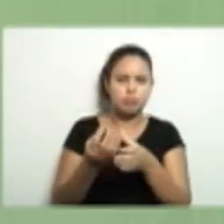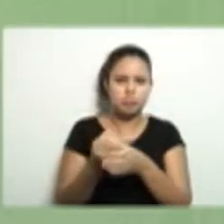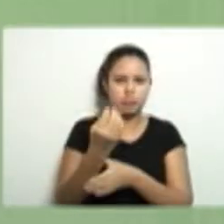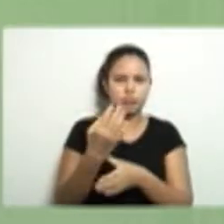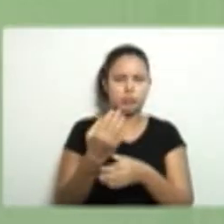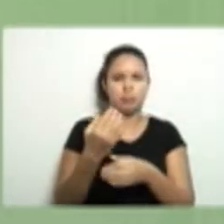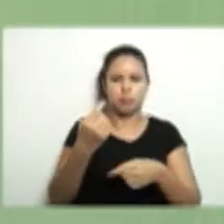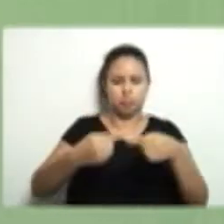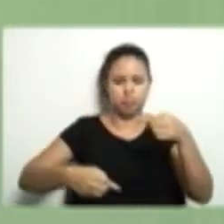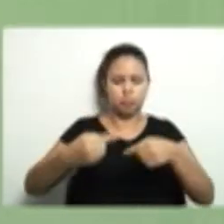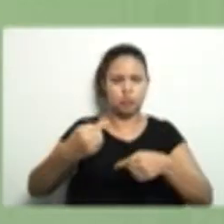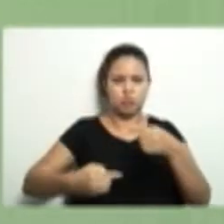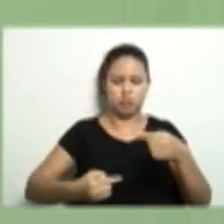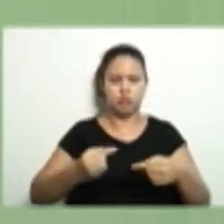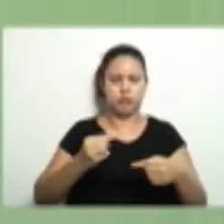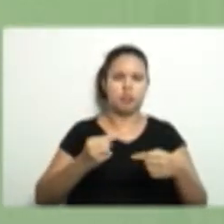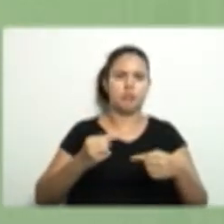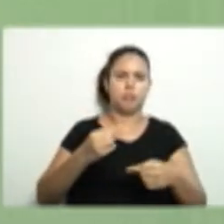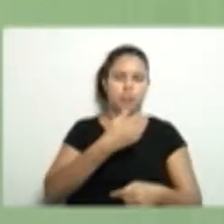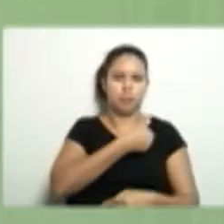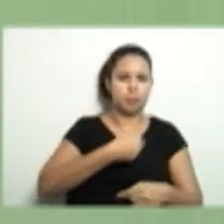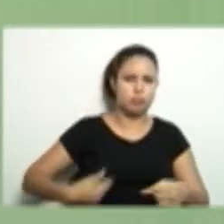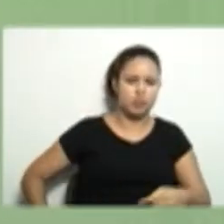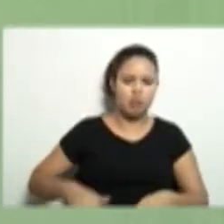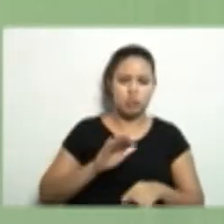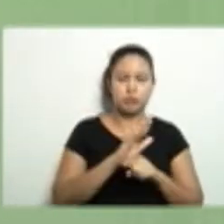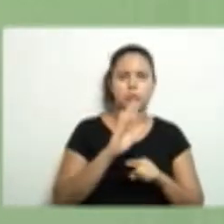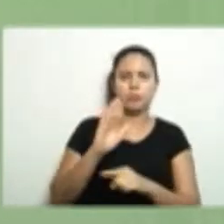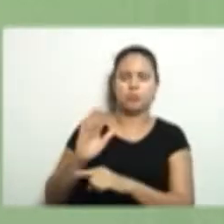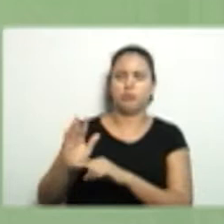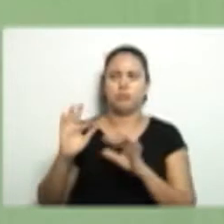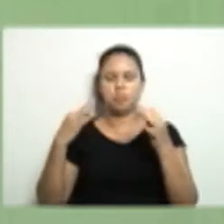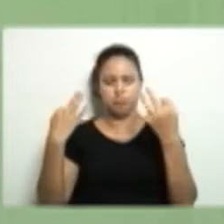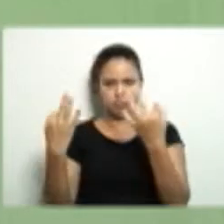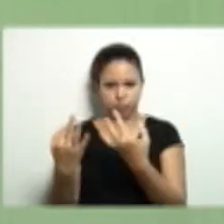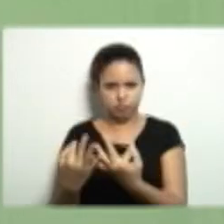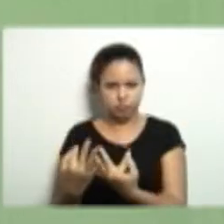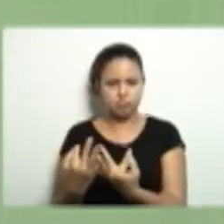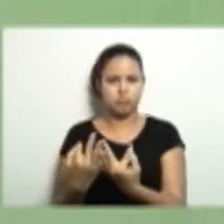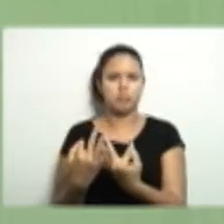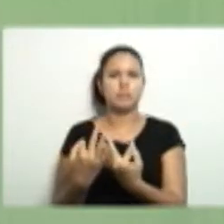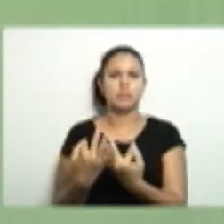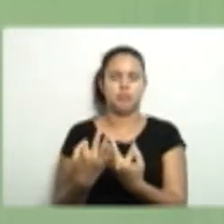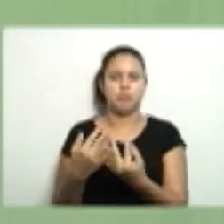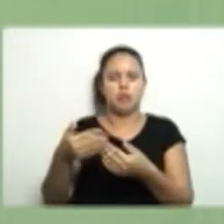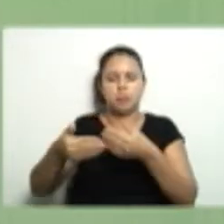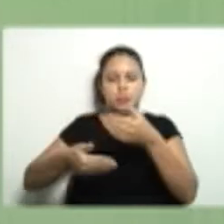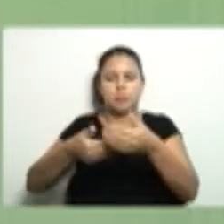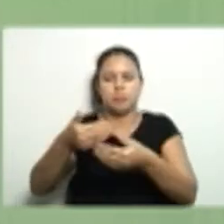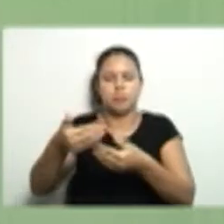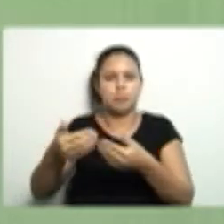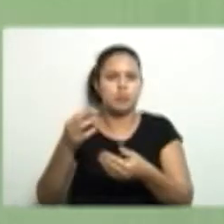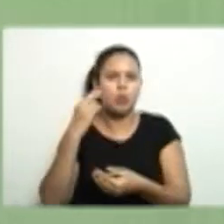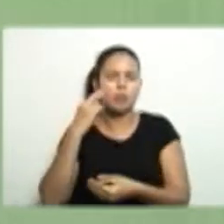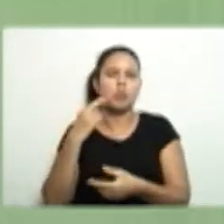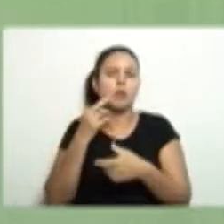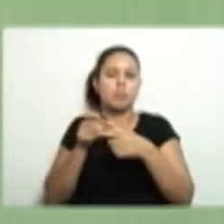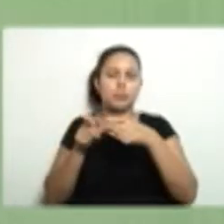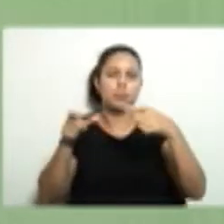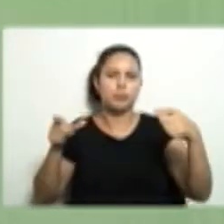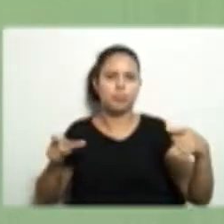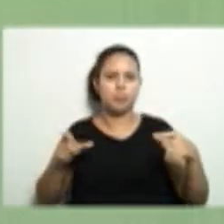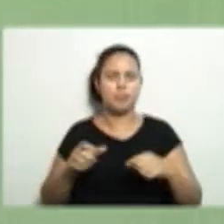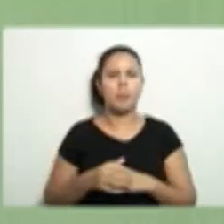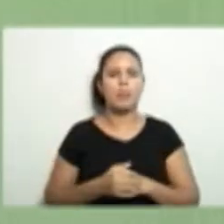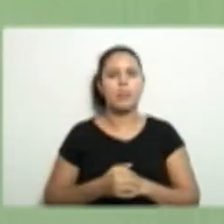PROAmbiente, PROManejo. São programas que nós temos aqui na nossa região, todos afetando o desenvolvimento regional. E quando a